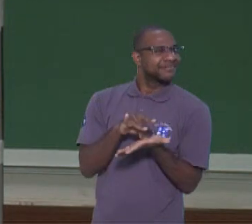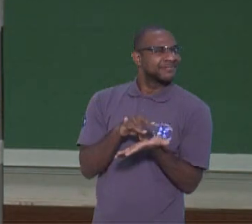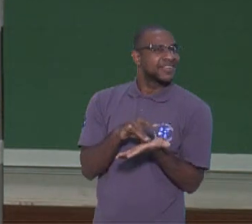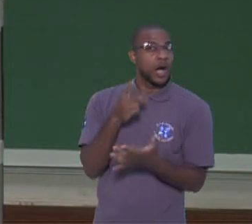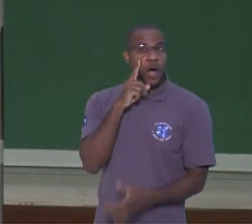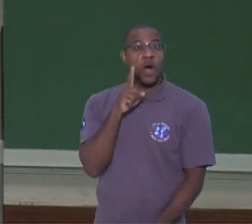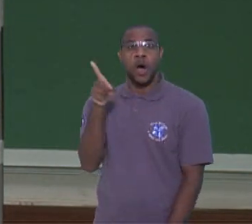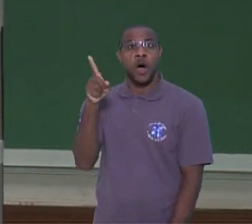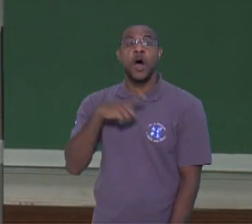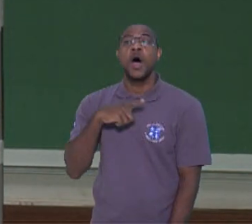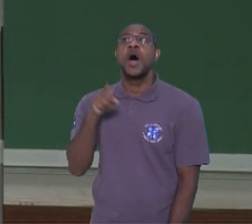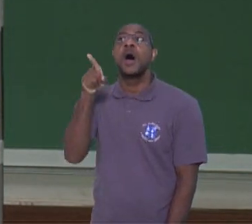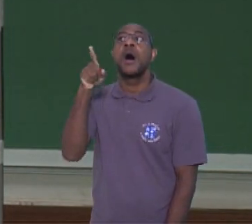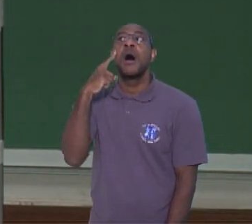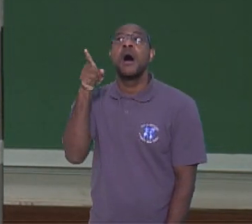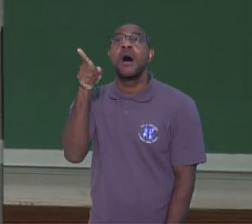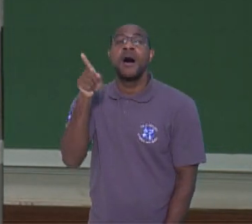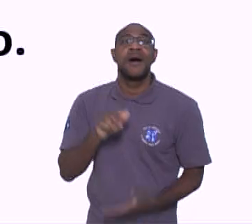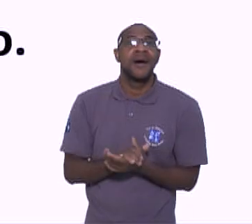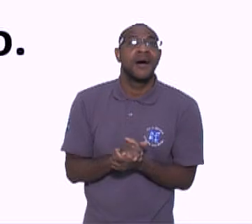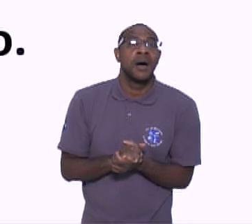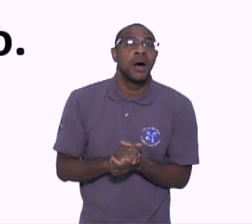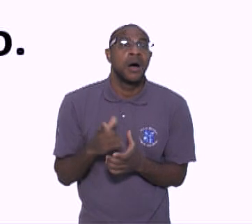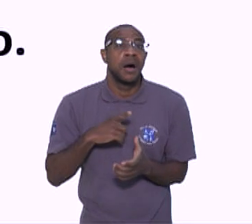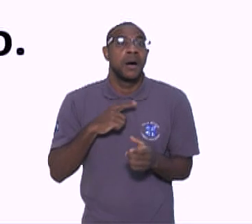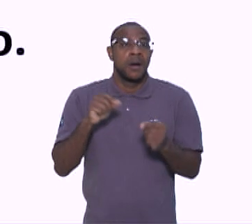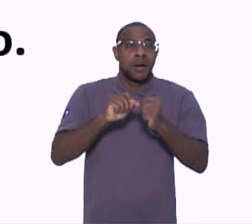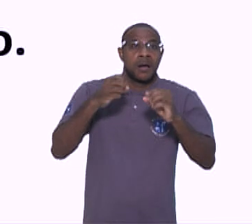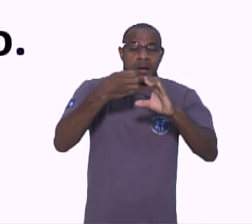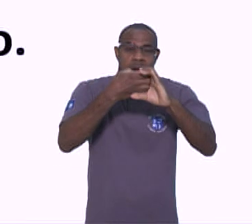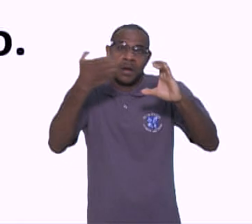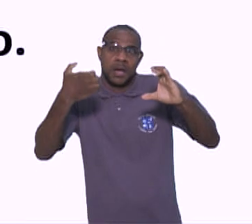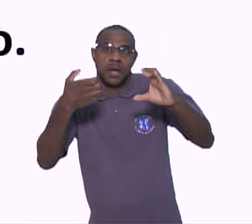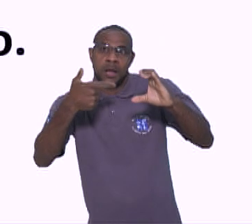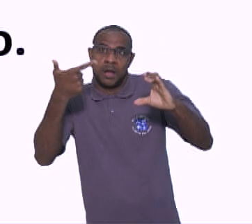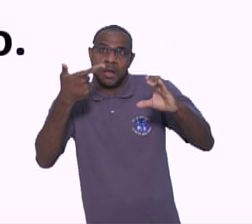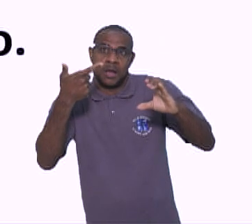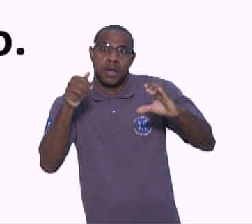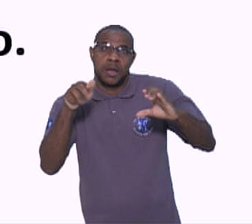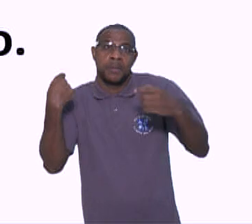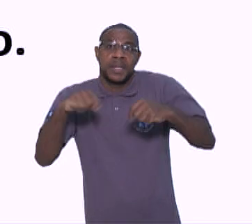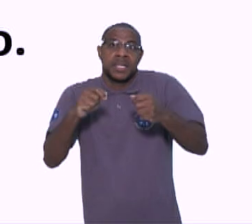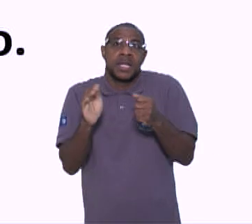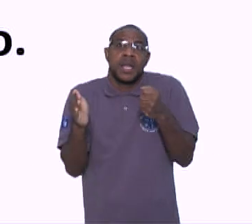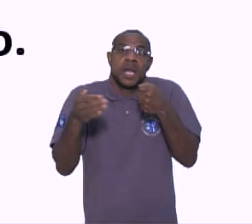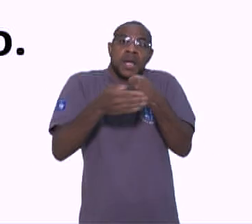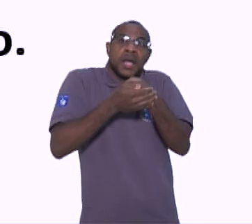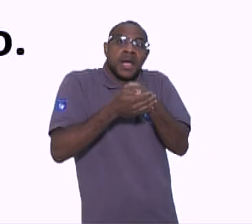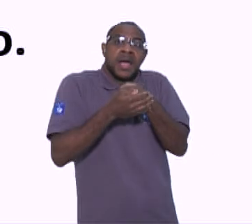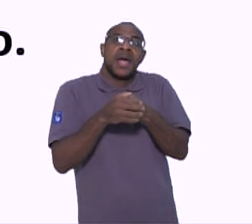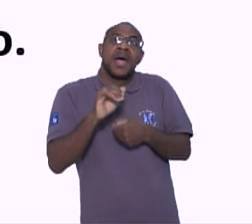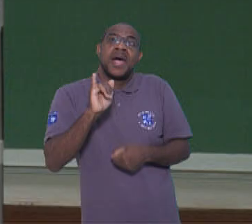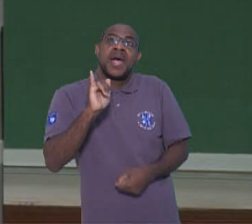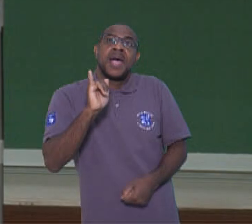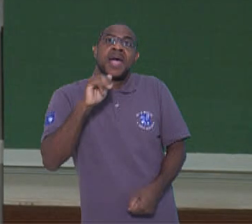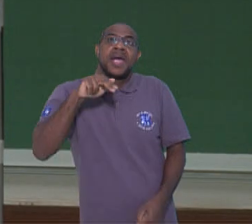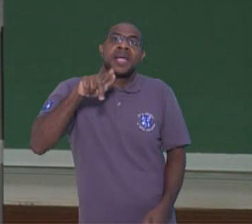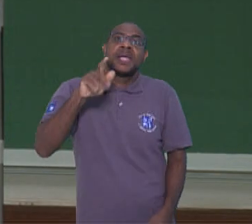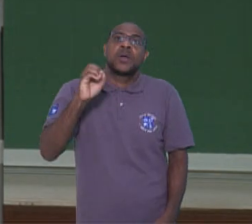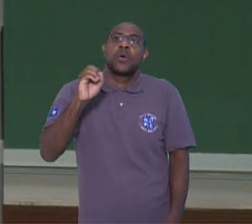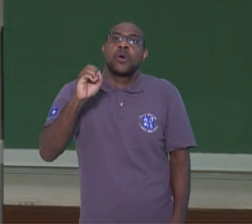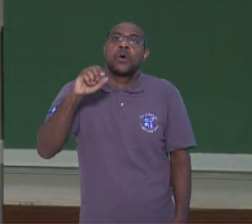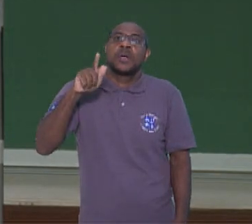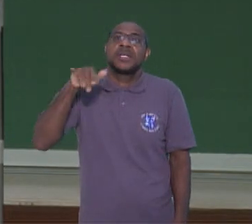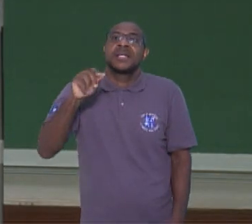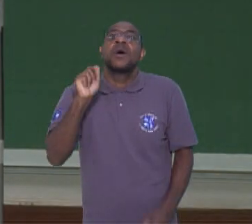só, o que nós temos aqui? Ó, para ser uma equação de segundo grau, temos que ter uma incógnita. Incógnita, letra,